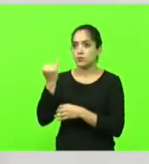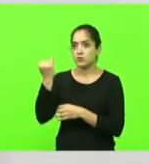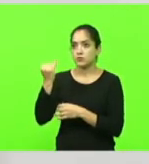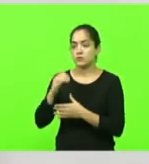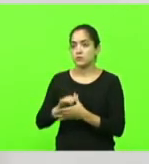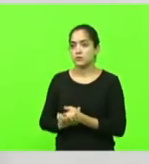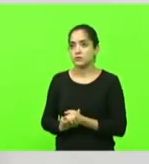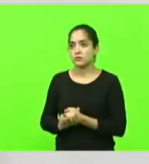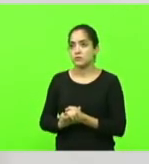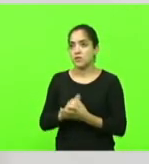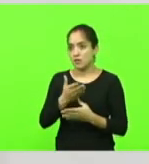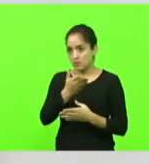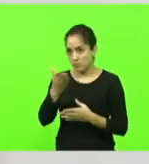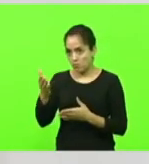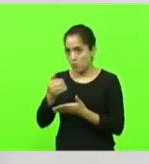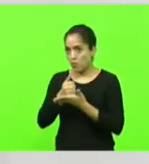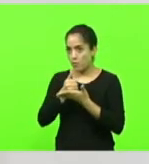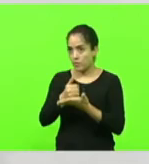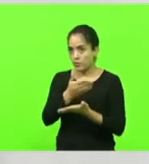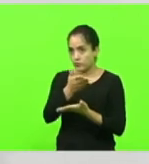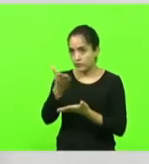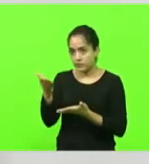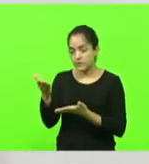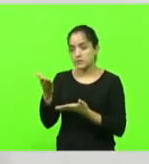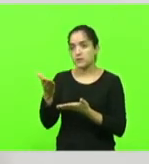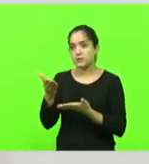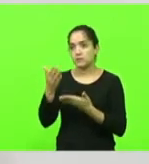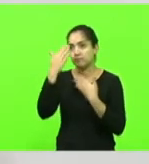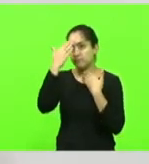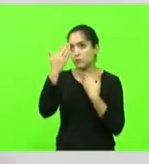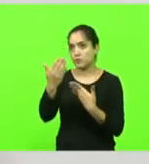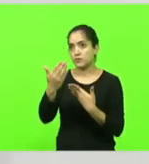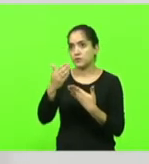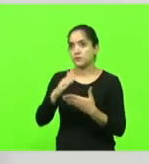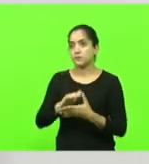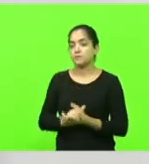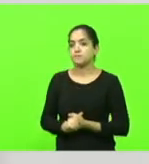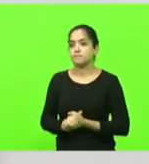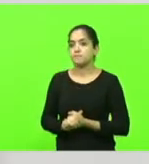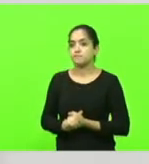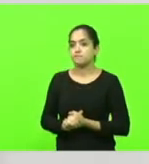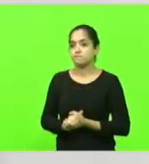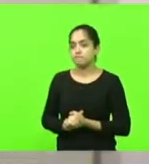Xanxerê. Contamos com o apoio de todos e de todas. Muito obrigado e até amanhã.